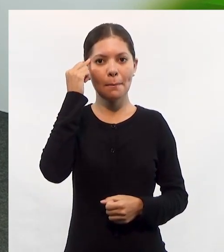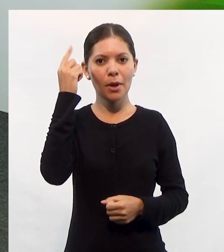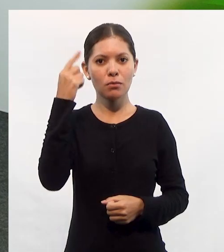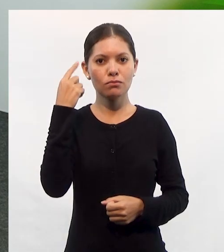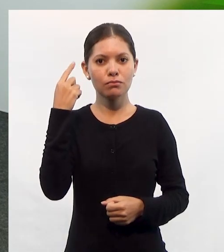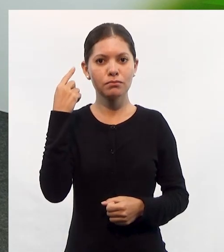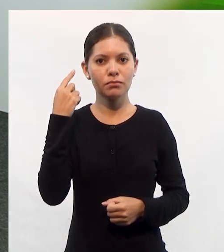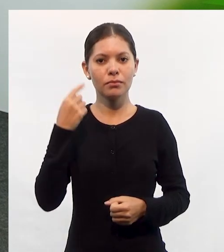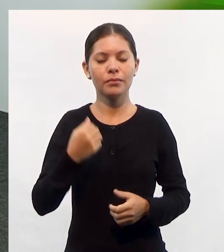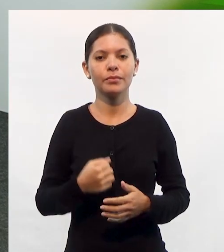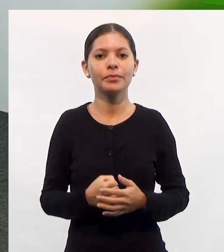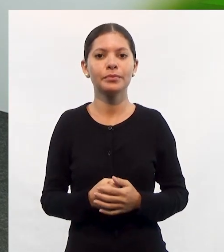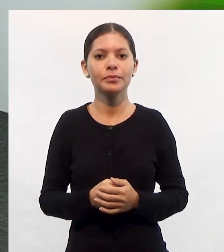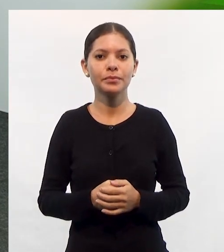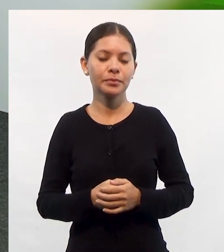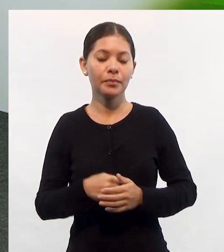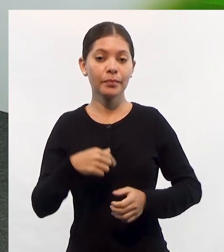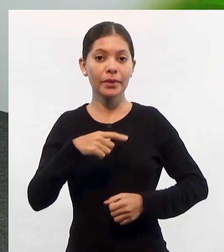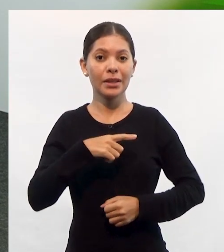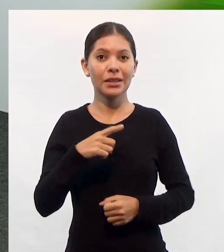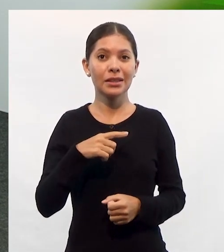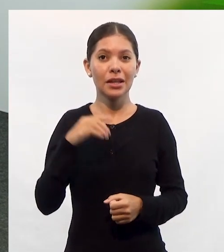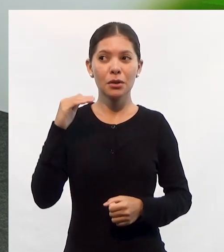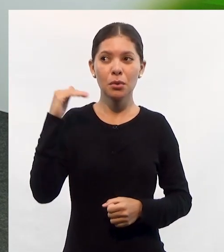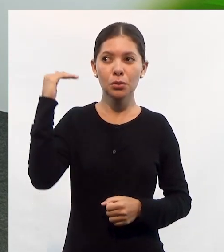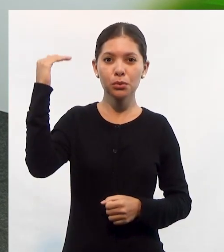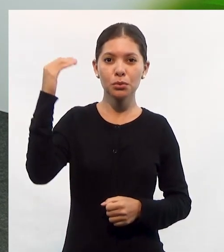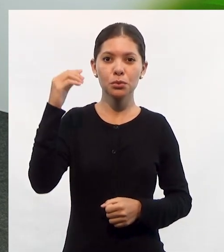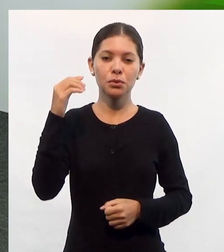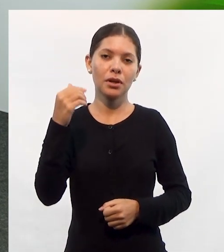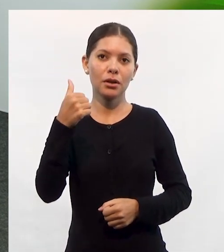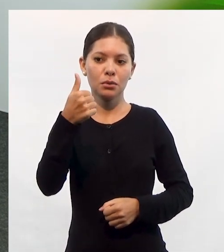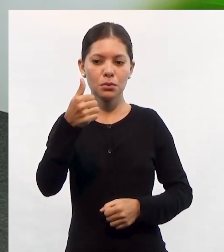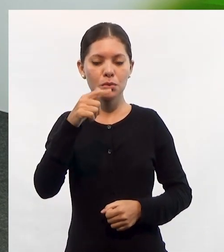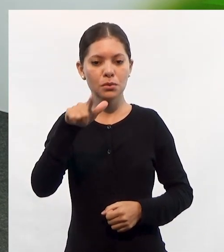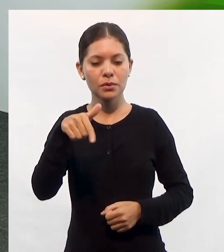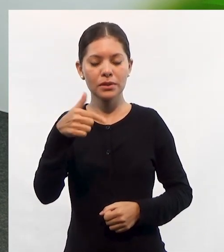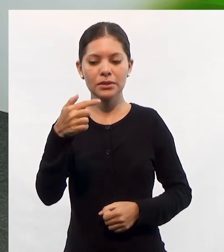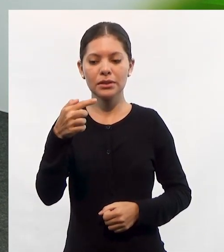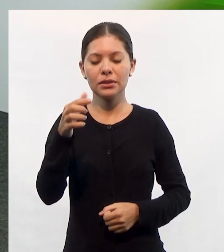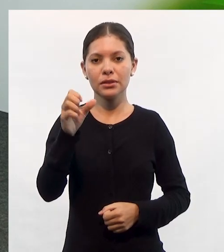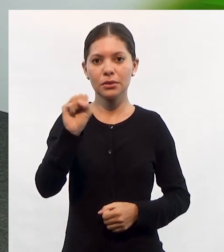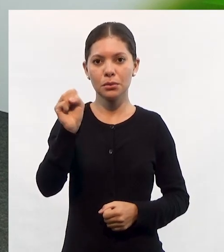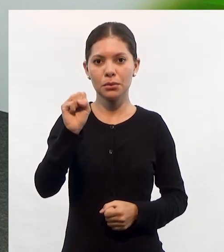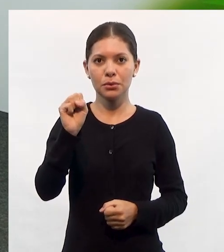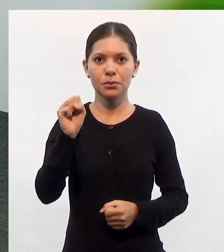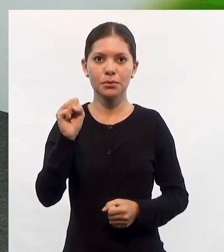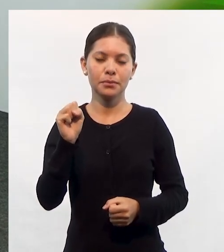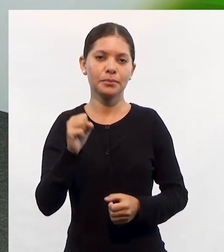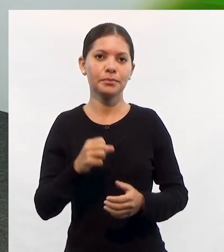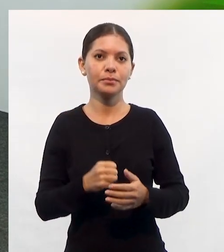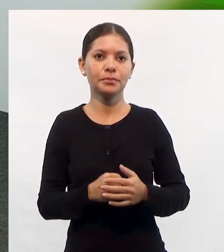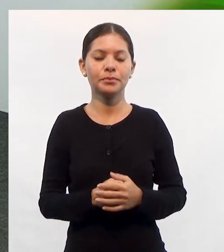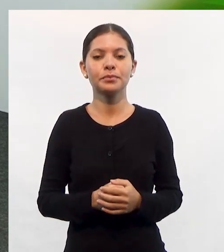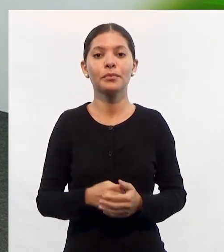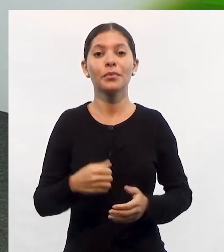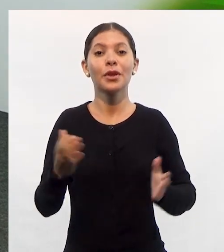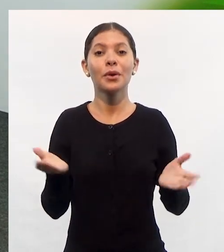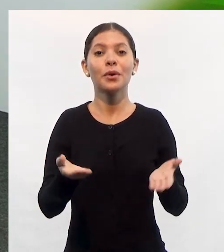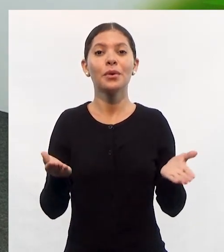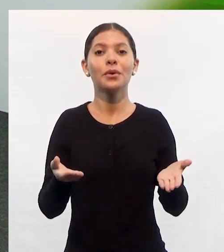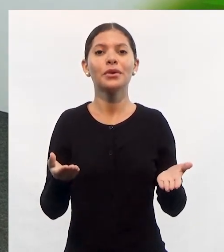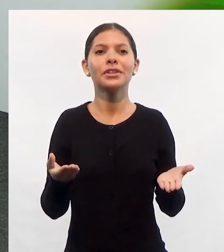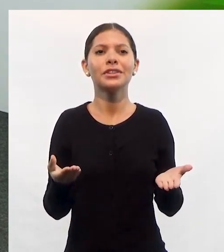cabelos encracolados, tenho 1,78 m e peso 90 quilos. Hoje nós